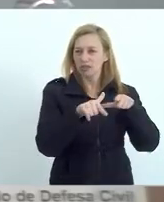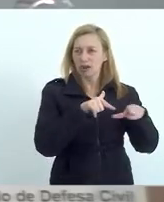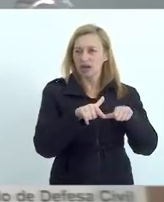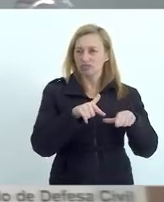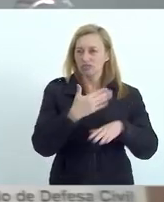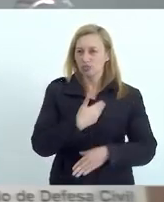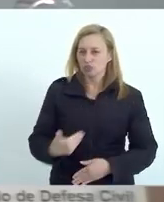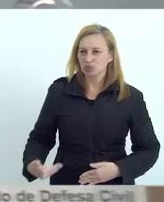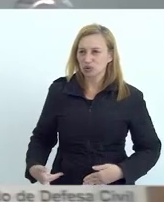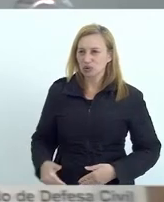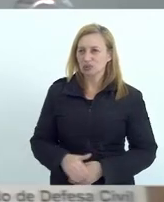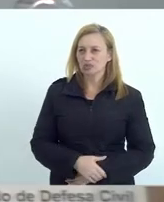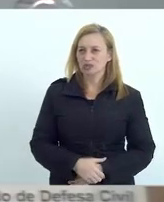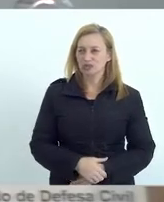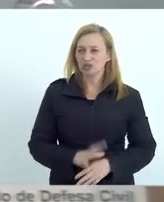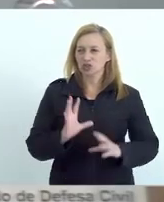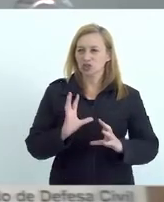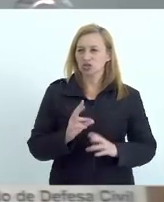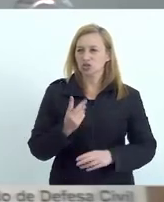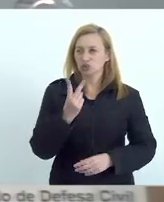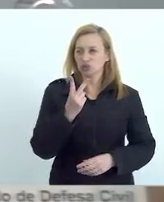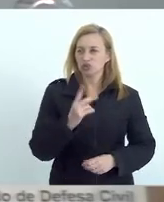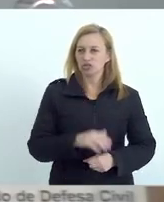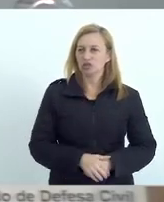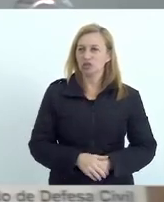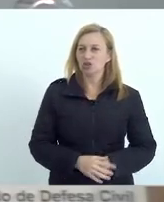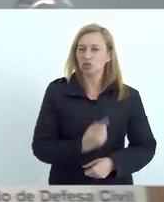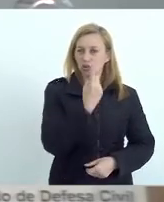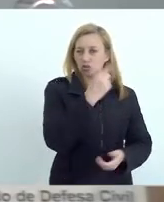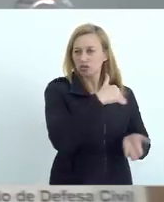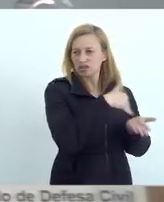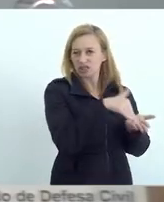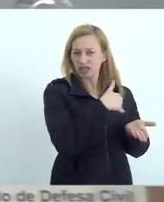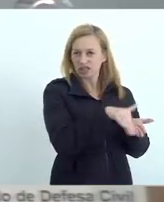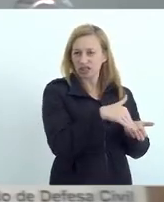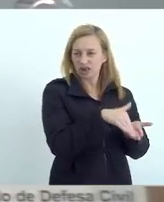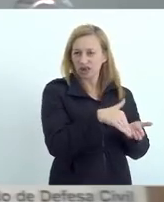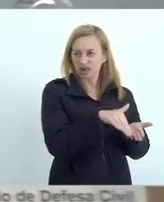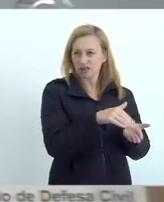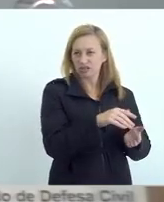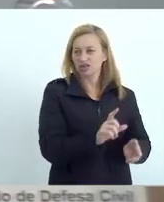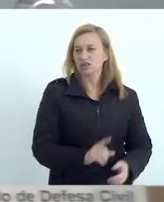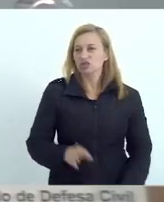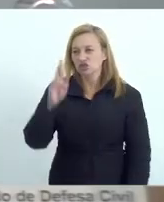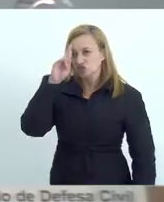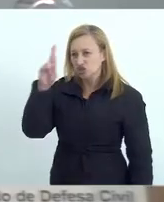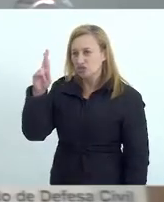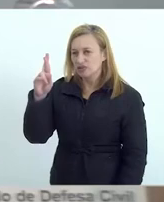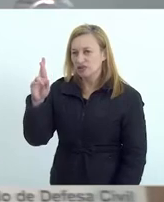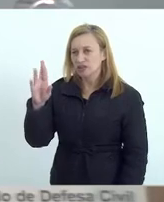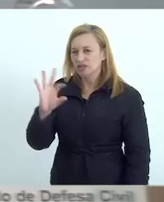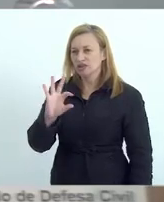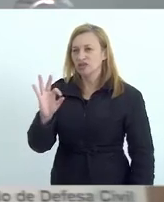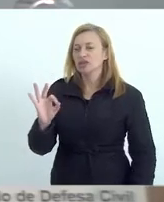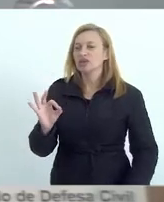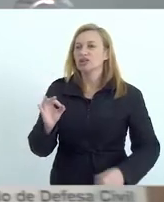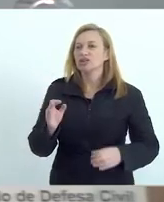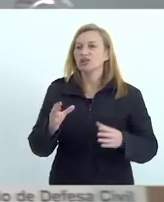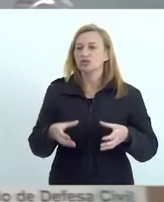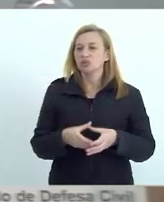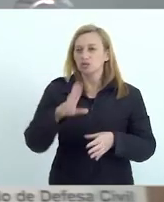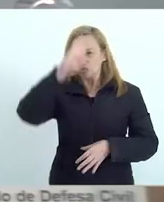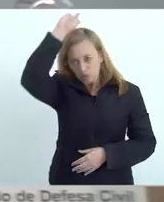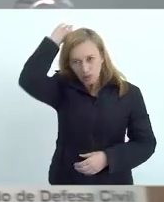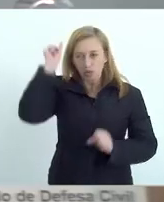públicos acumulando dois cargos públicos onde secretário de estado de Defesa Civil de comandante-geral do Corpo de Bombeiros eu